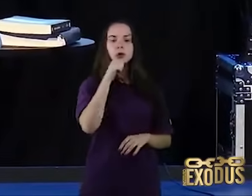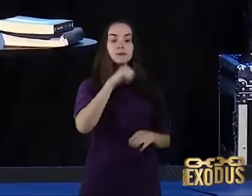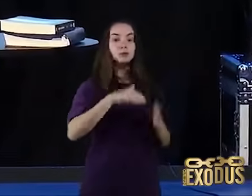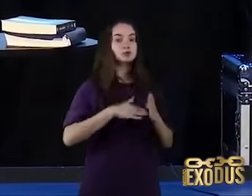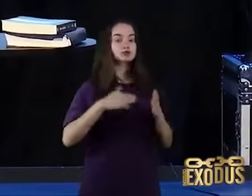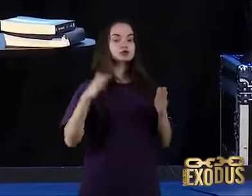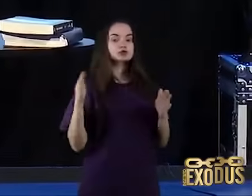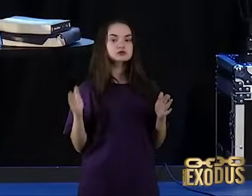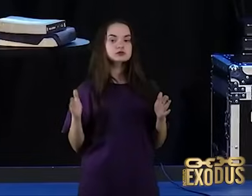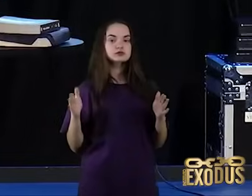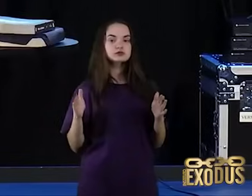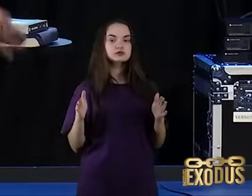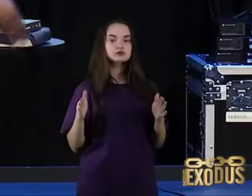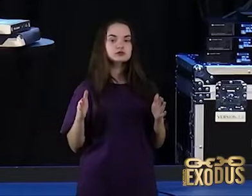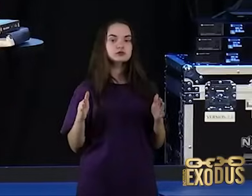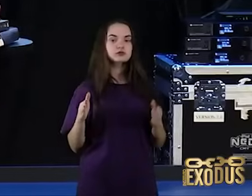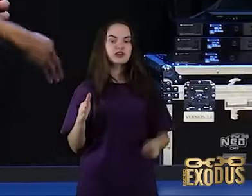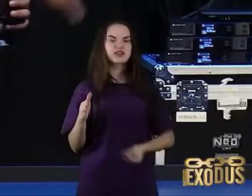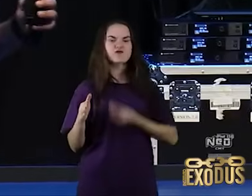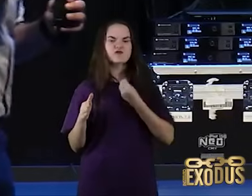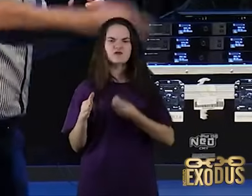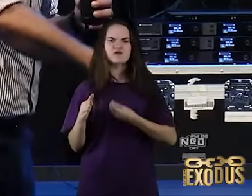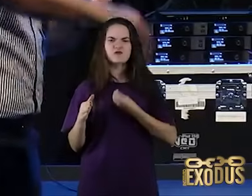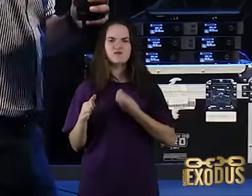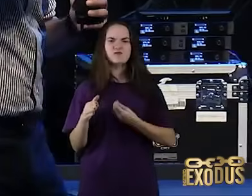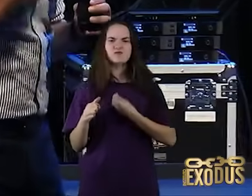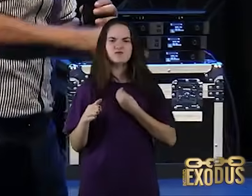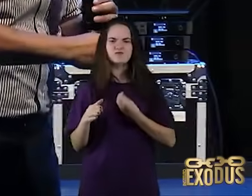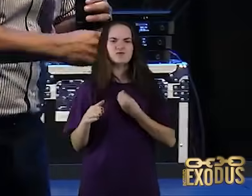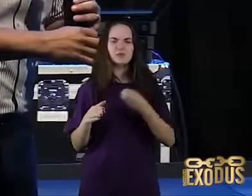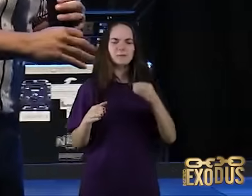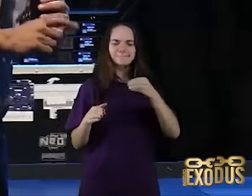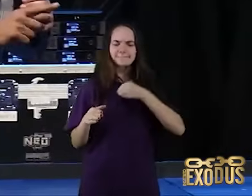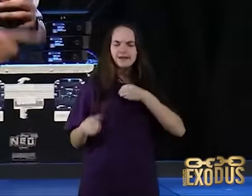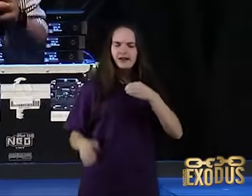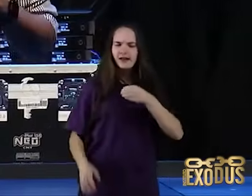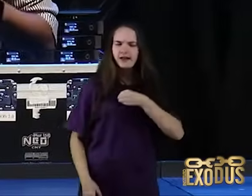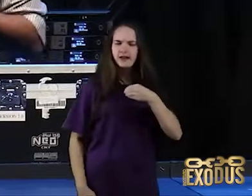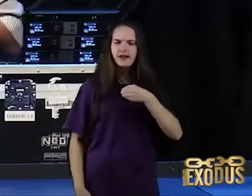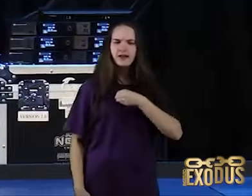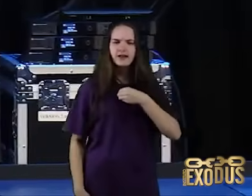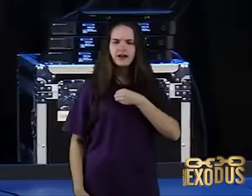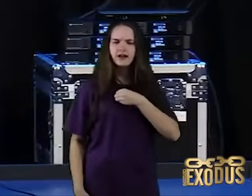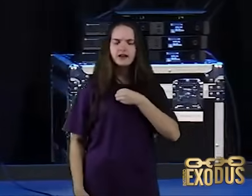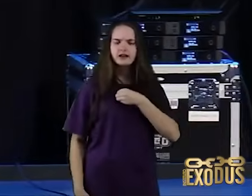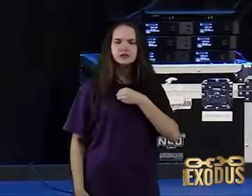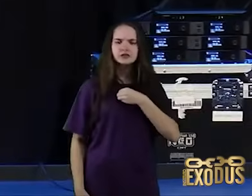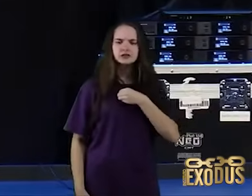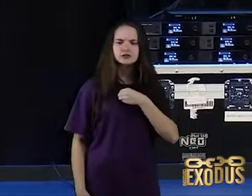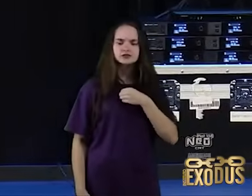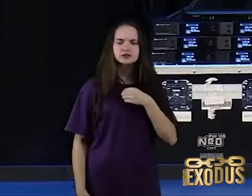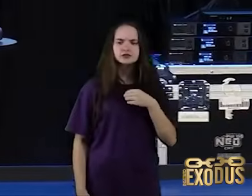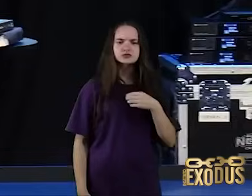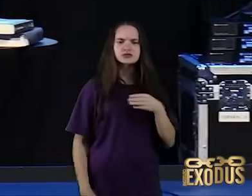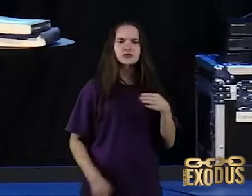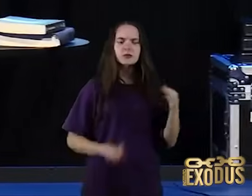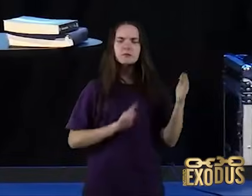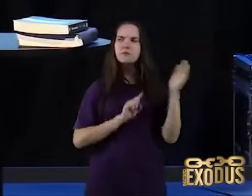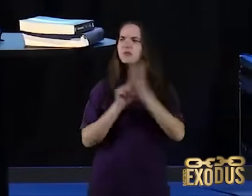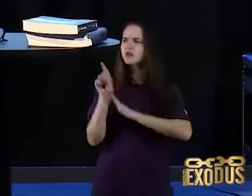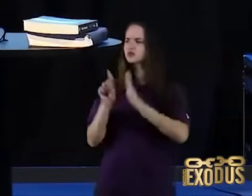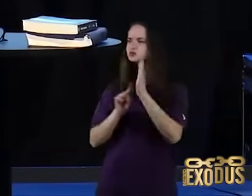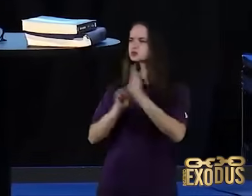desviada vivendo uma imoralidade terrível questionando posições da